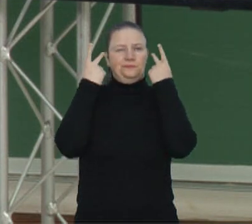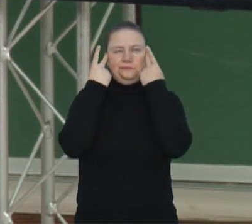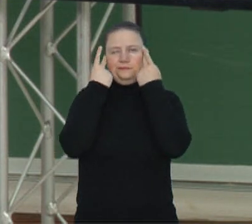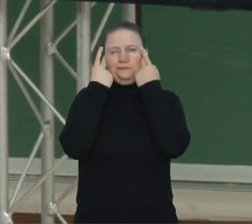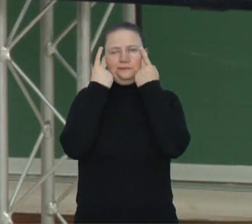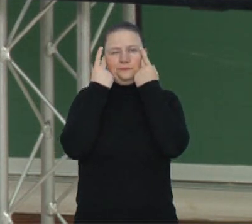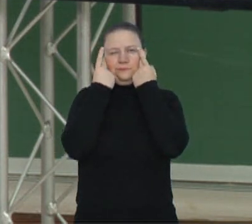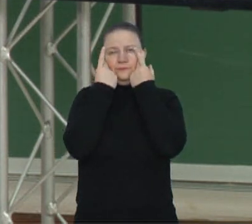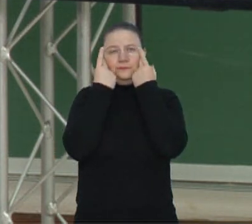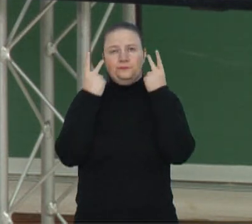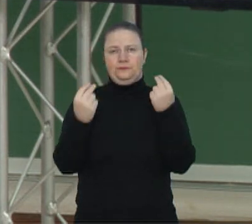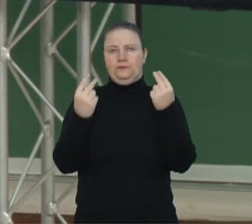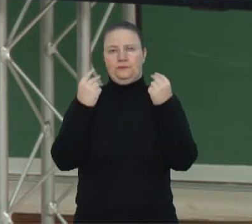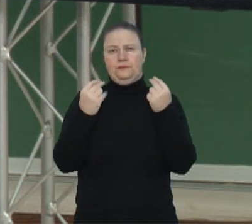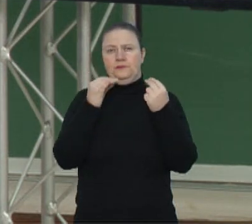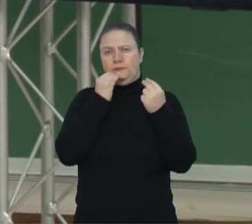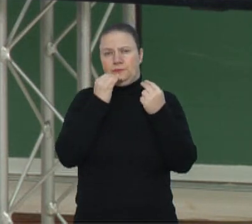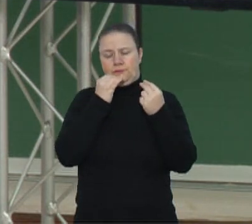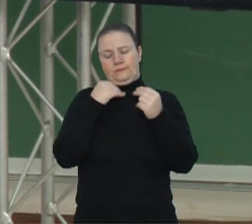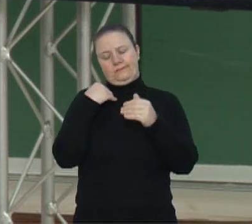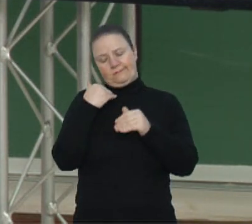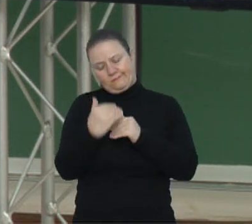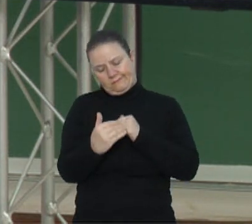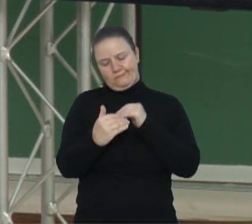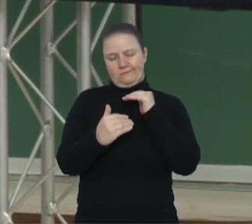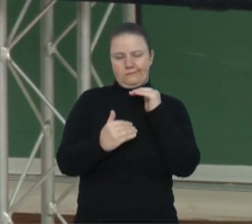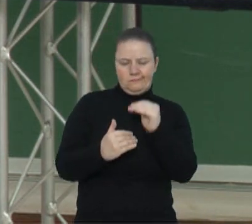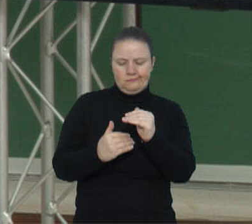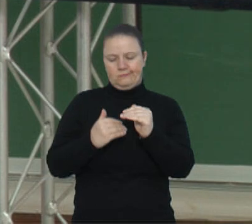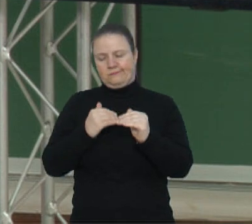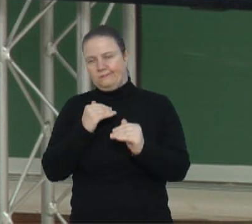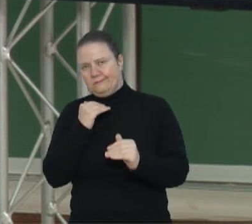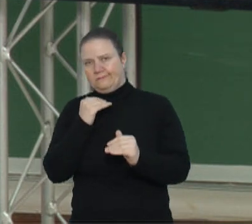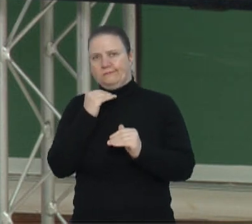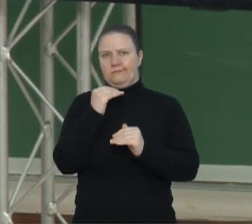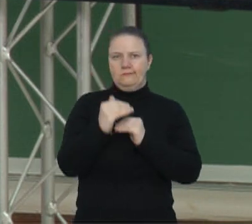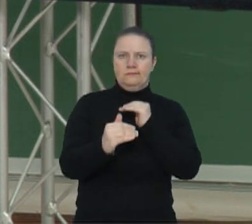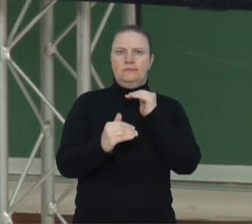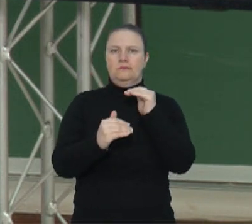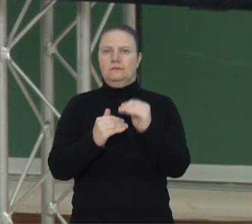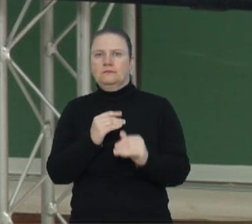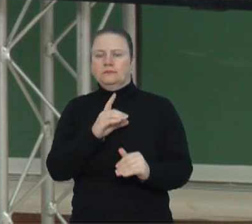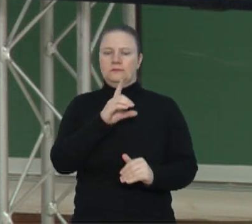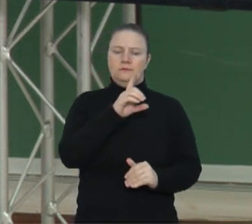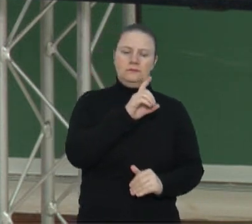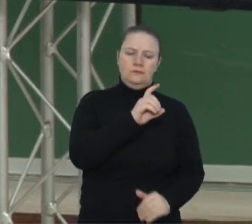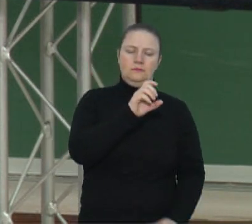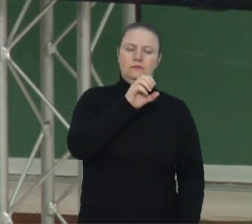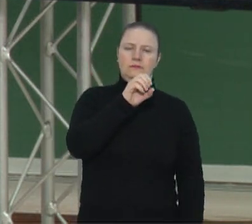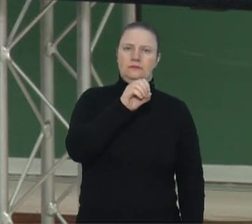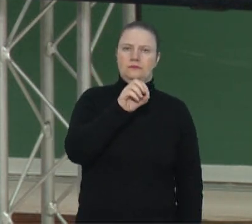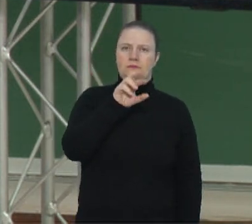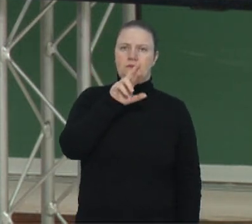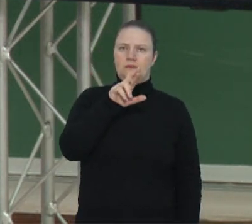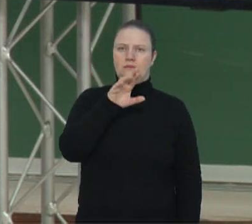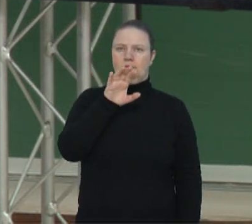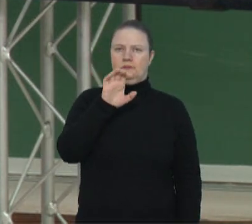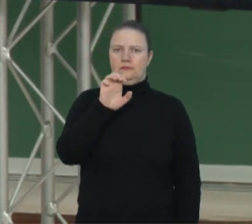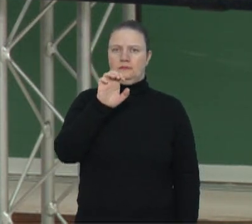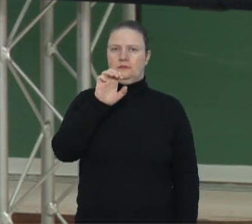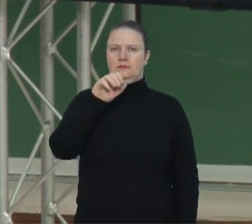caminhar, sucessivos, um após o outro. Então, Dó, Ré, Mi,